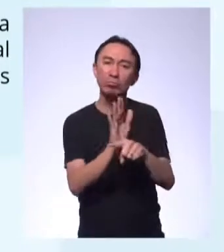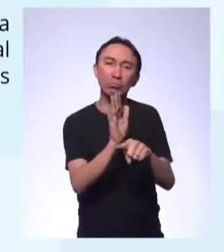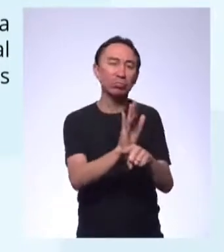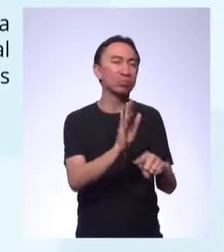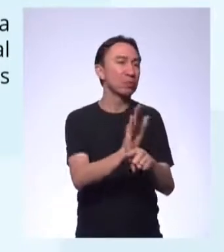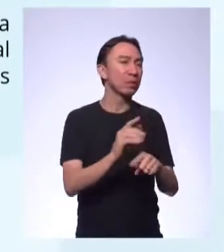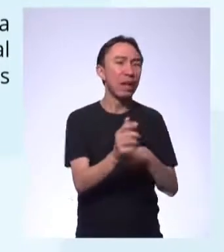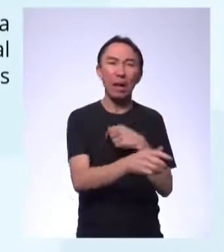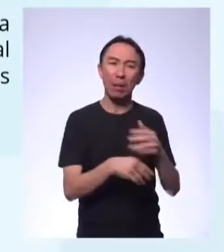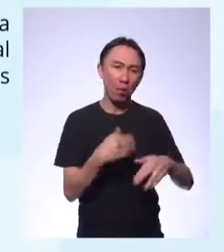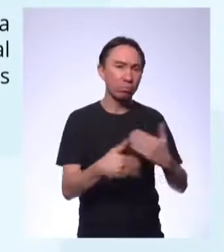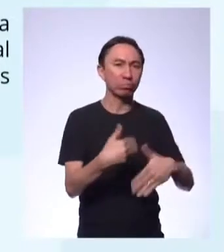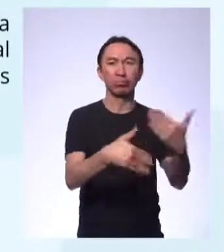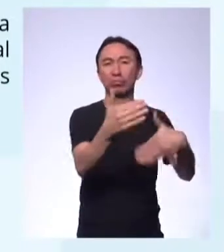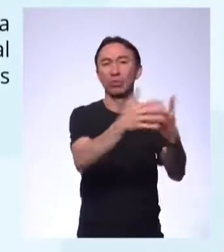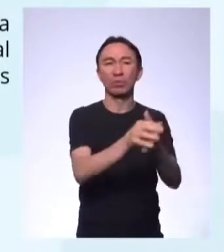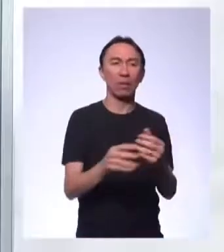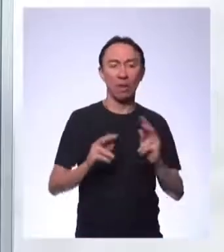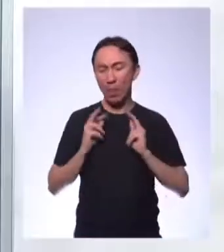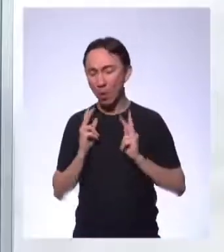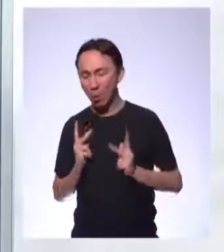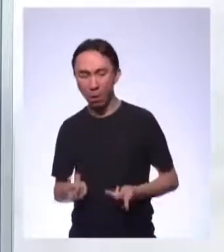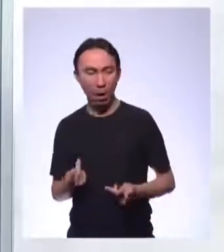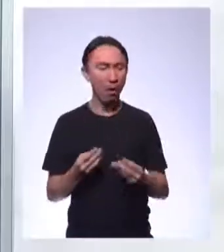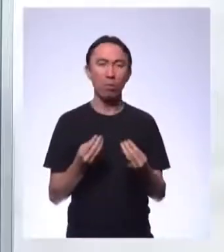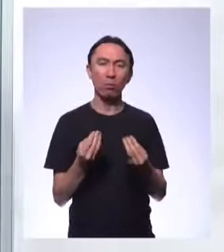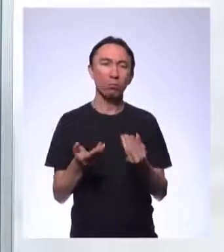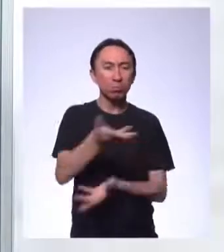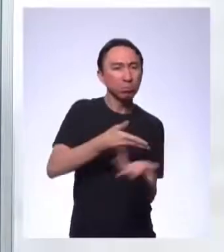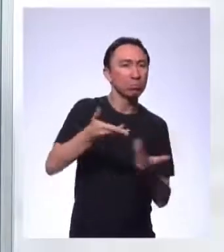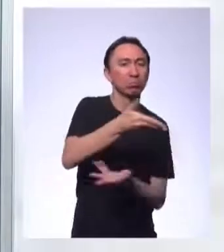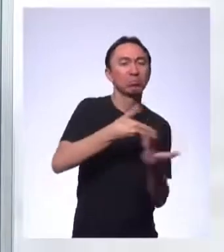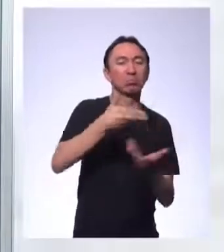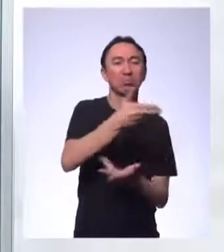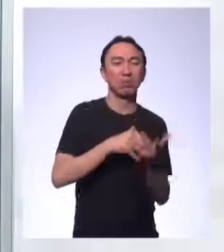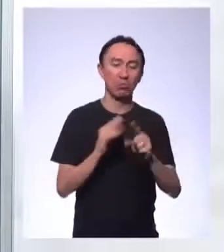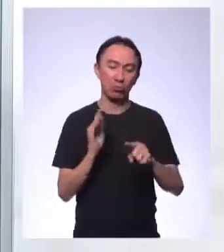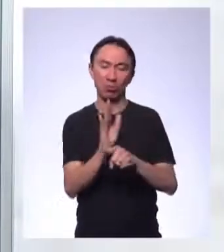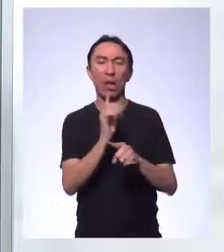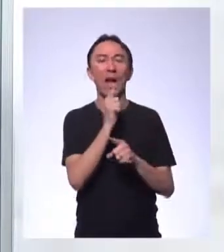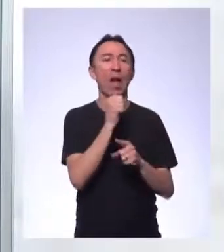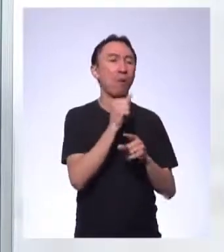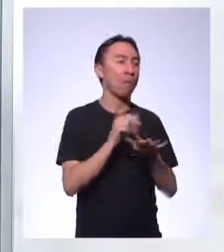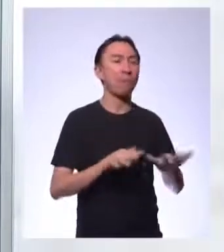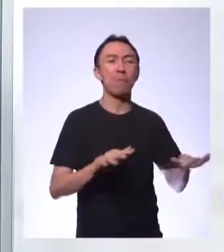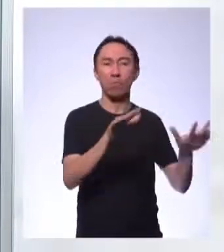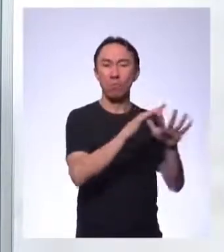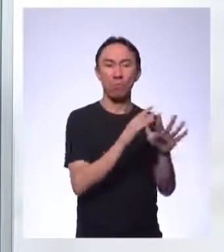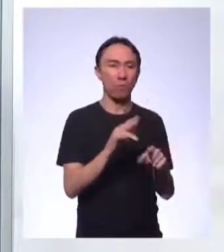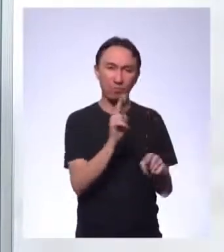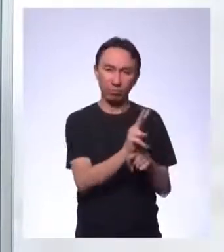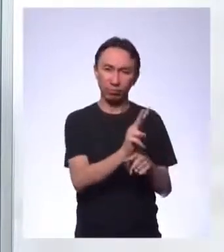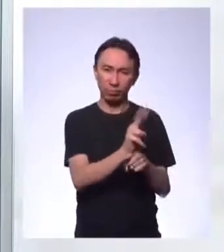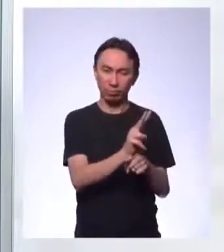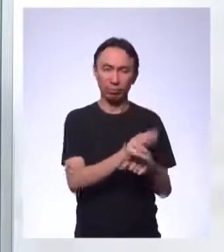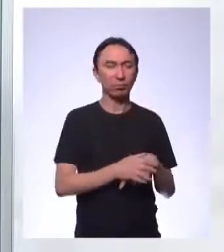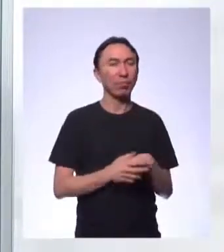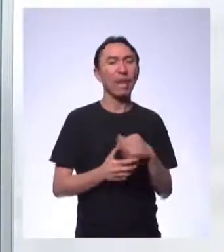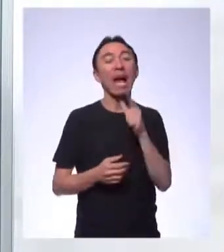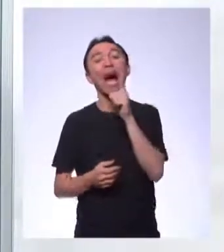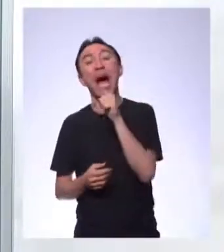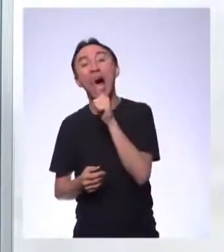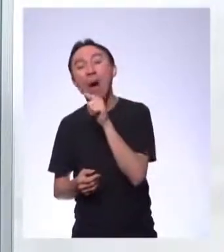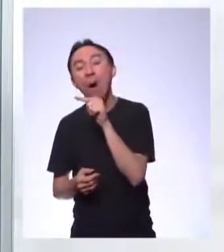as bacias hidrográficas. Aí a gente pensou assim, que a gente tratando de água, era legal como a aula de ciências, e é de um